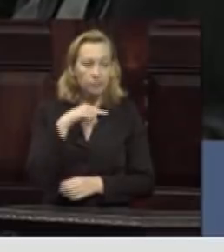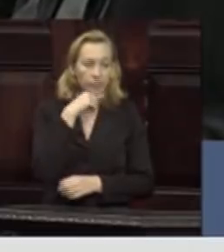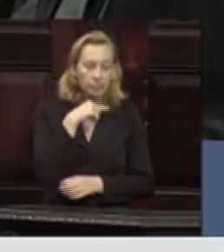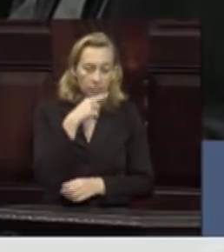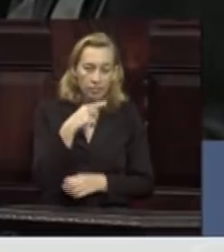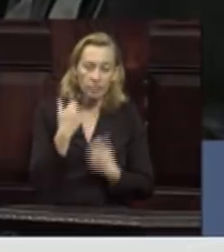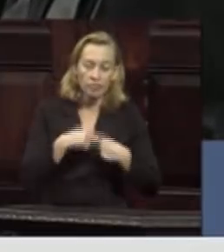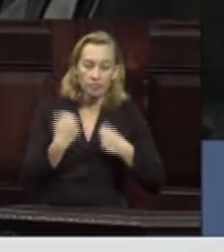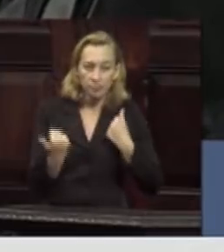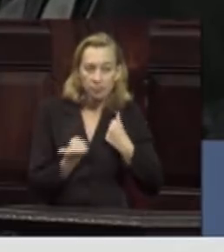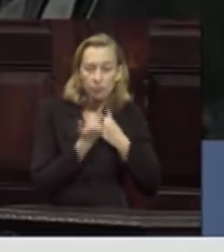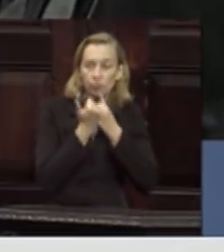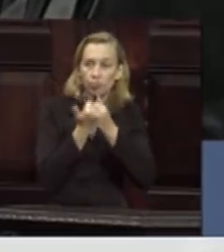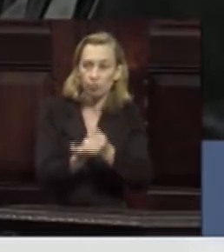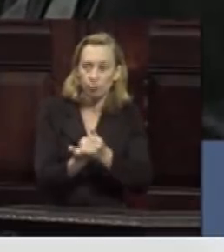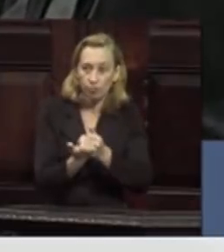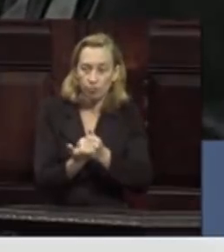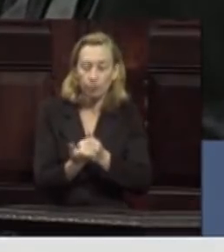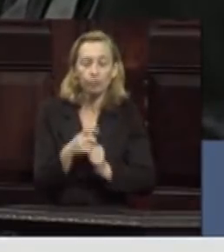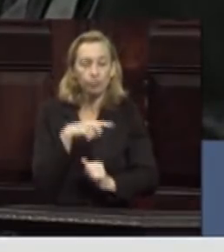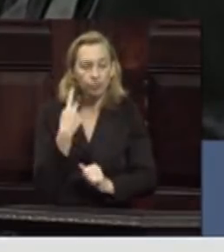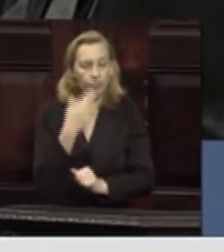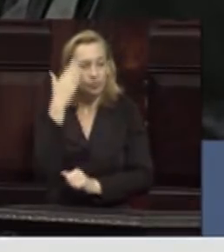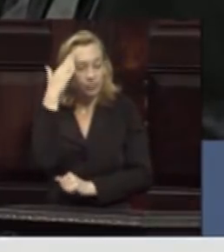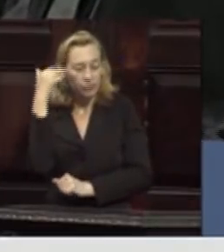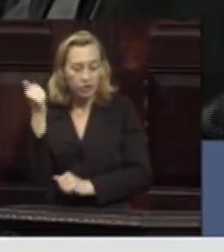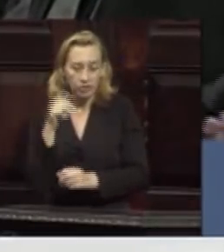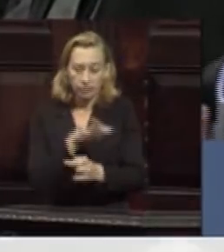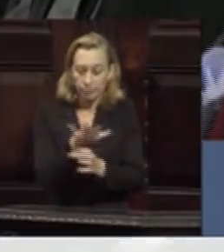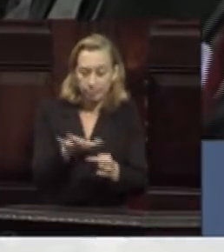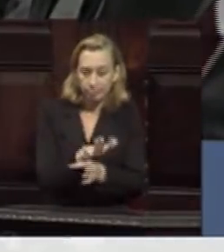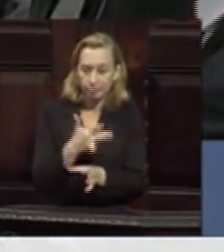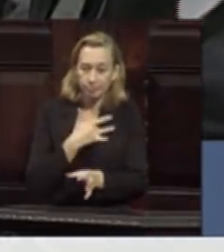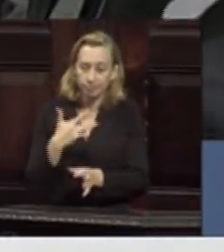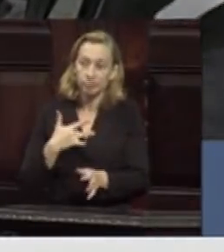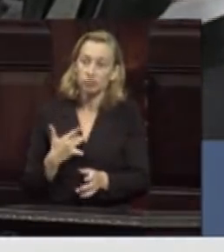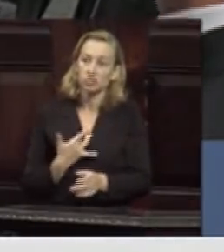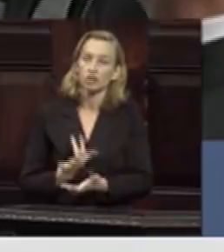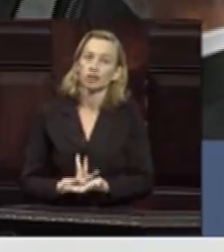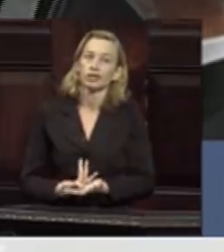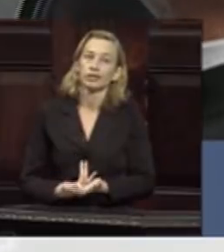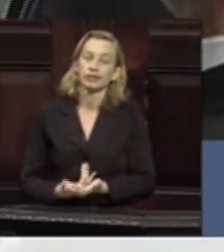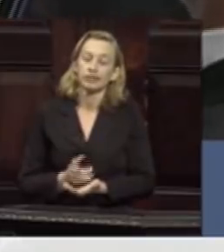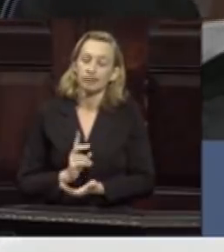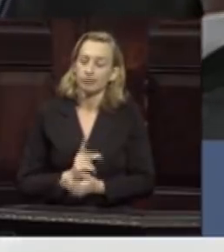de todos, é preciso, nós sabemos que a saúde tem muitas